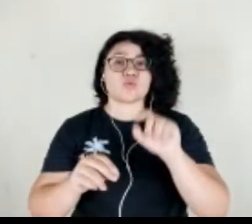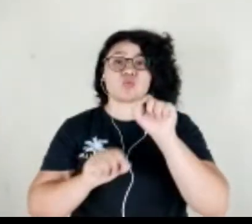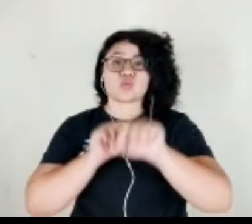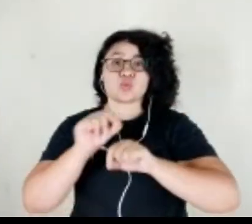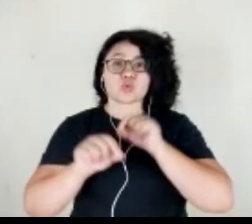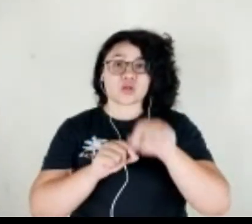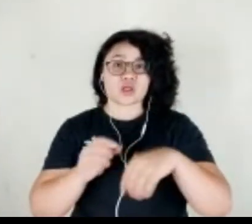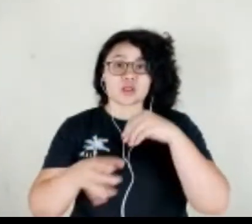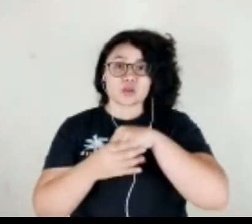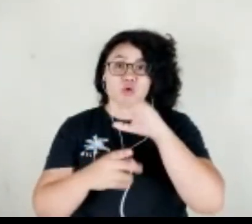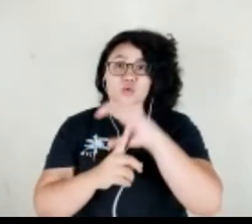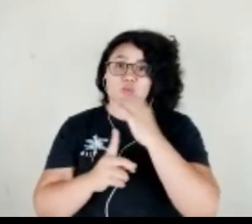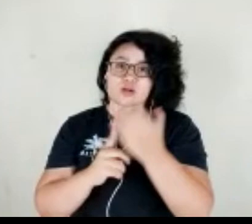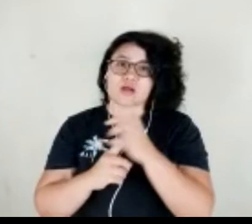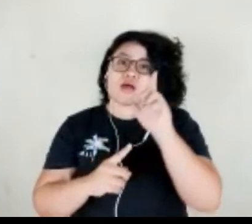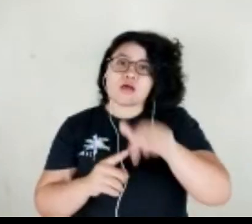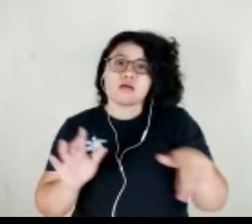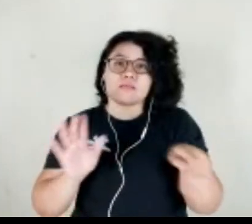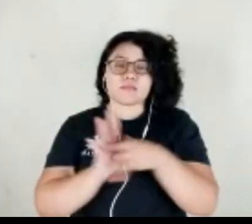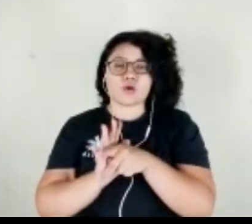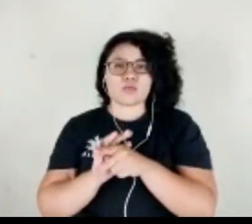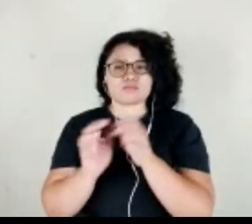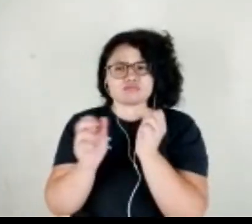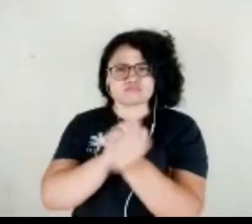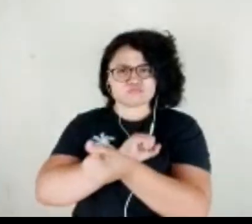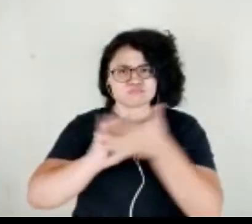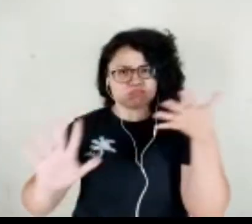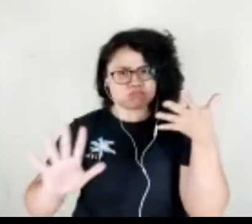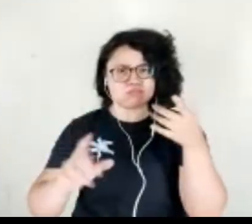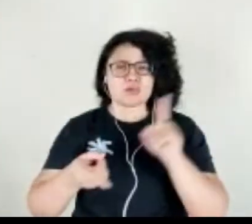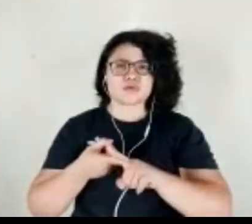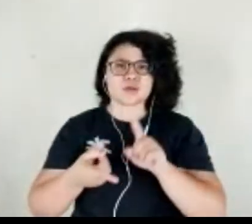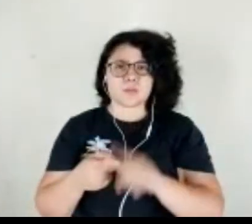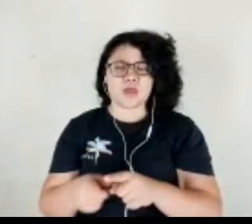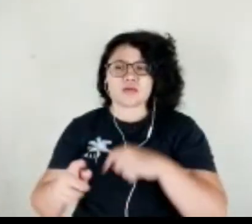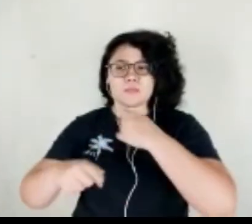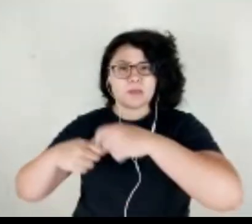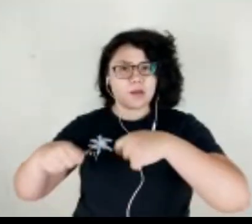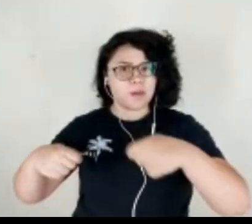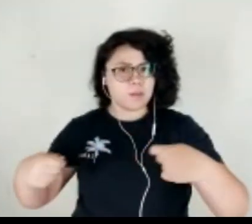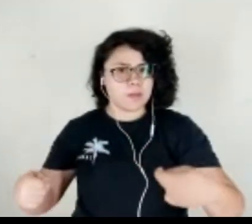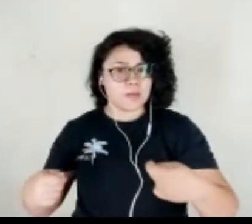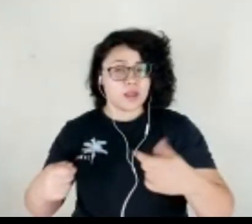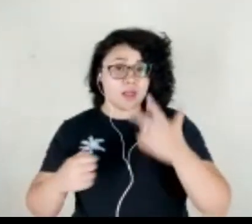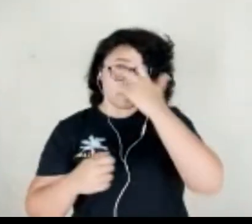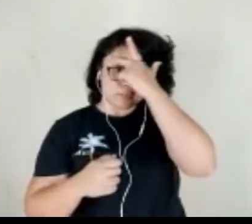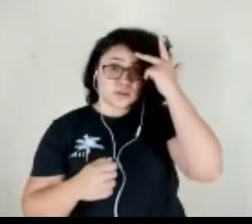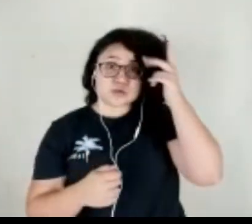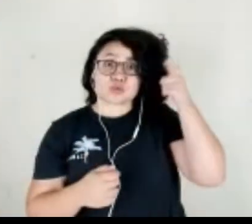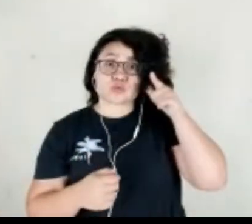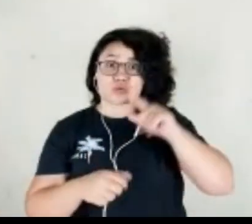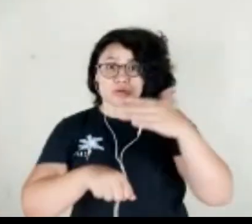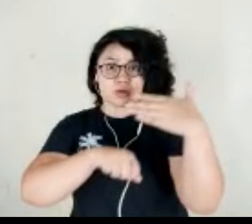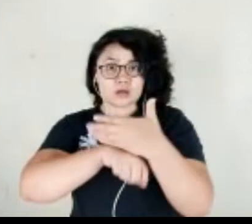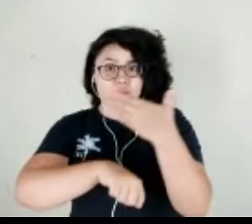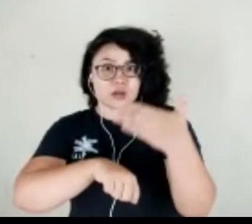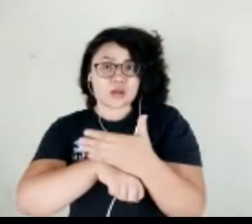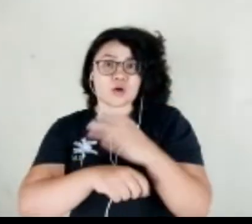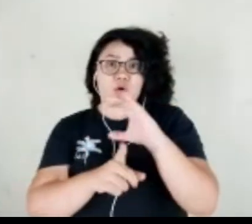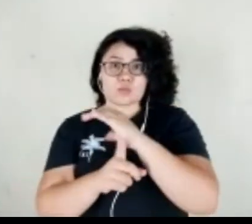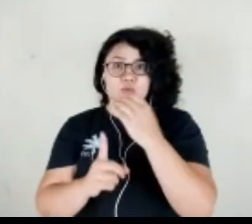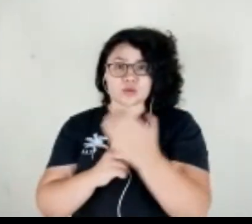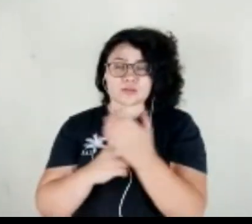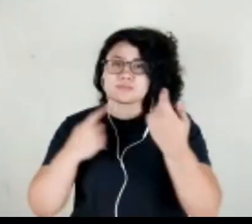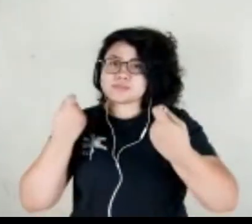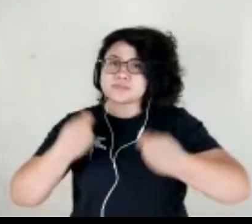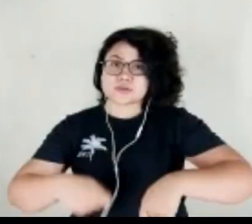comum dela é a sinalização, é ter fluência na língua de sinais, porque para você participar de